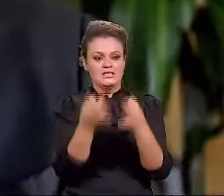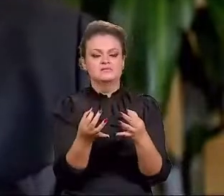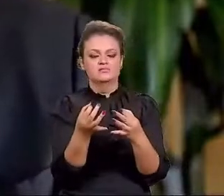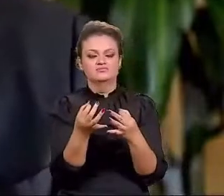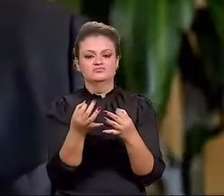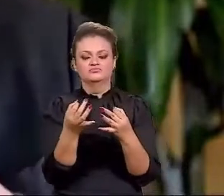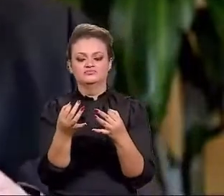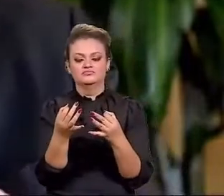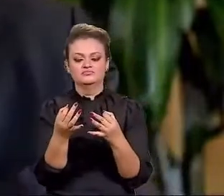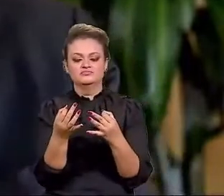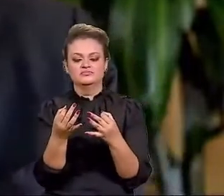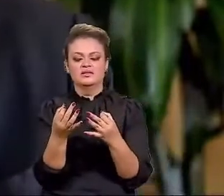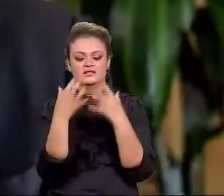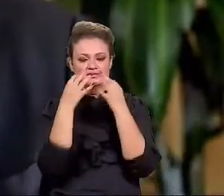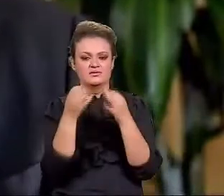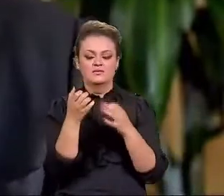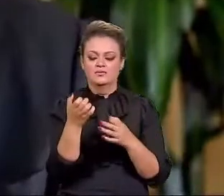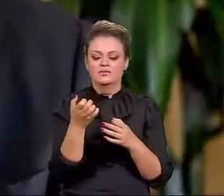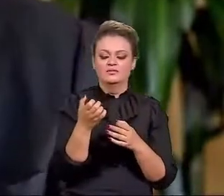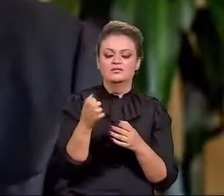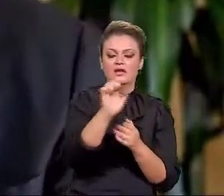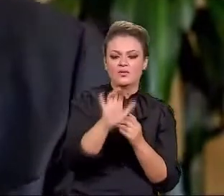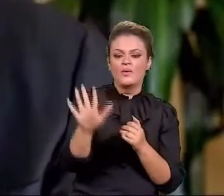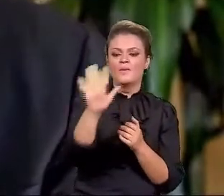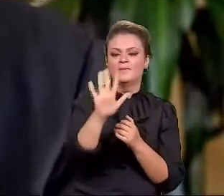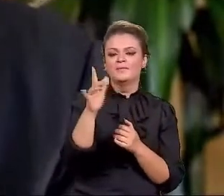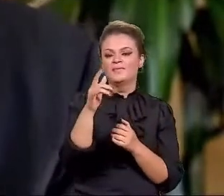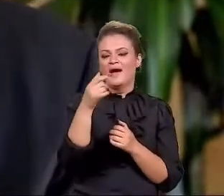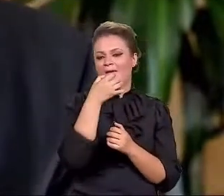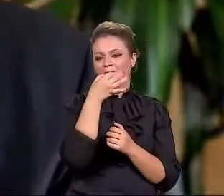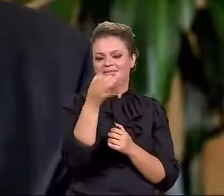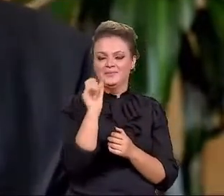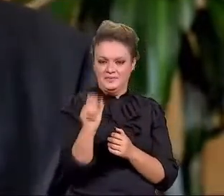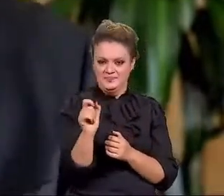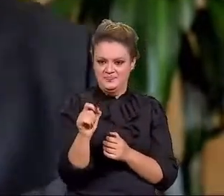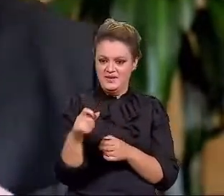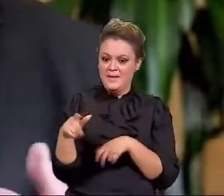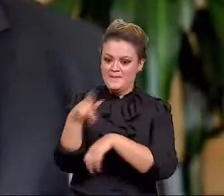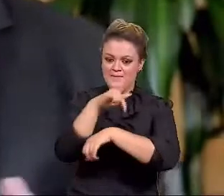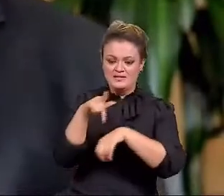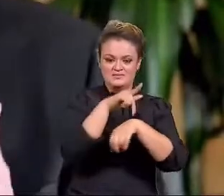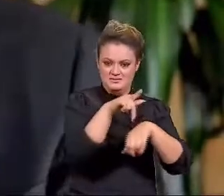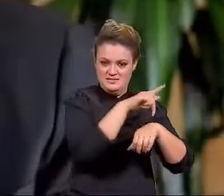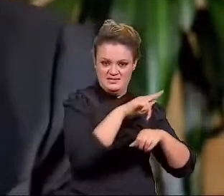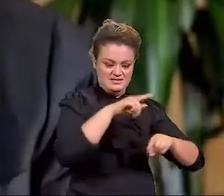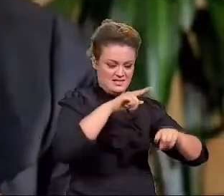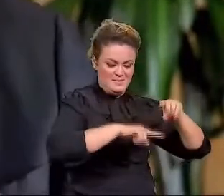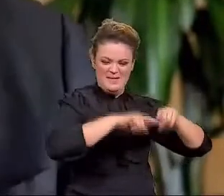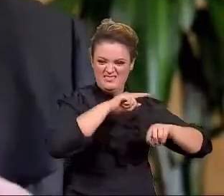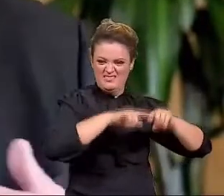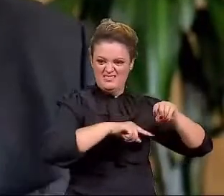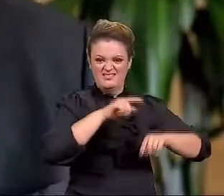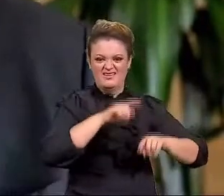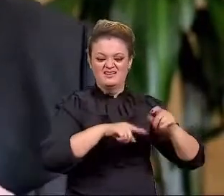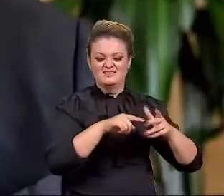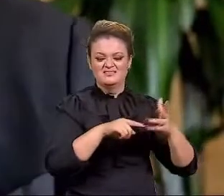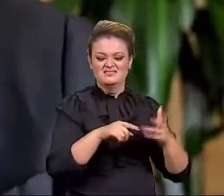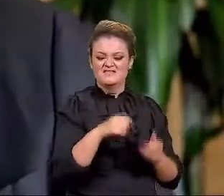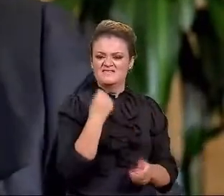discurso da moda é o seguinte, os países que têm materiais críticos, ou minérios, por